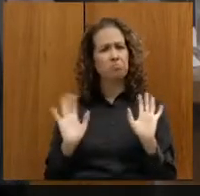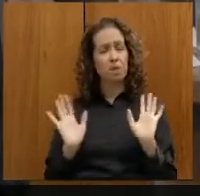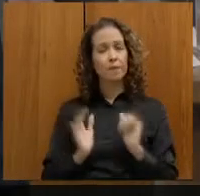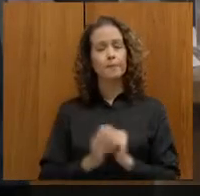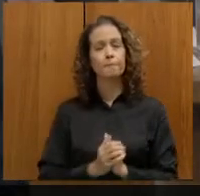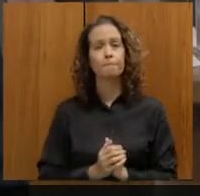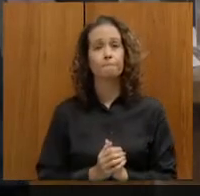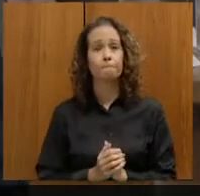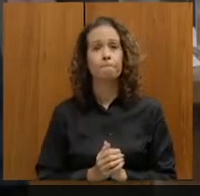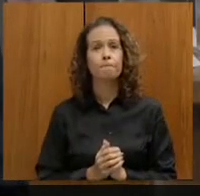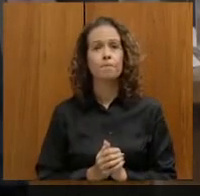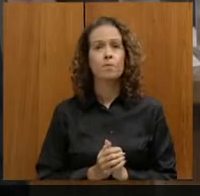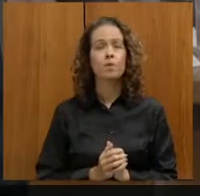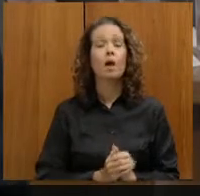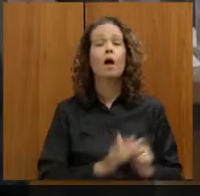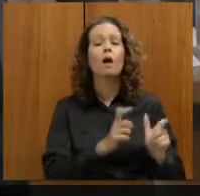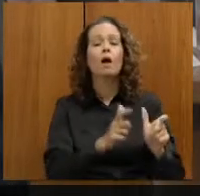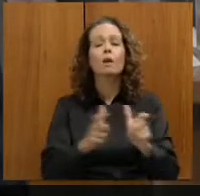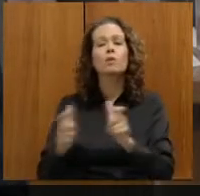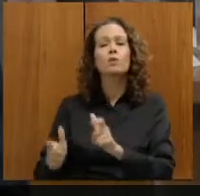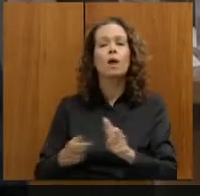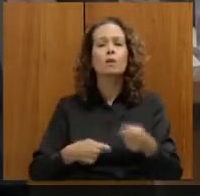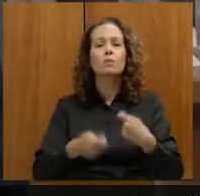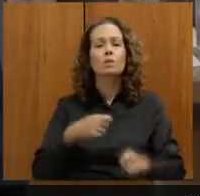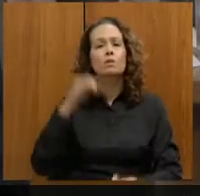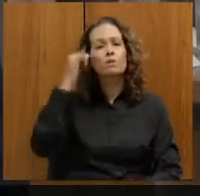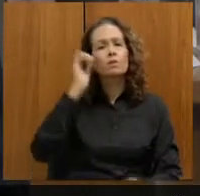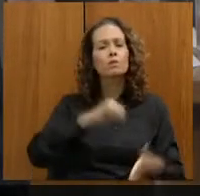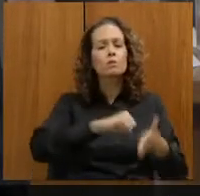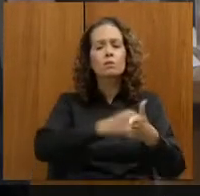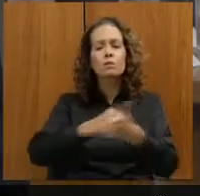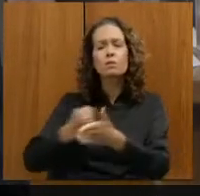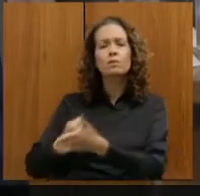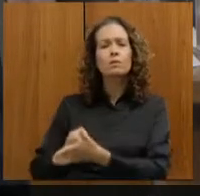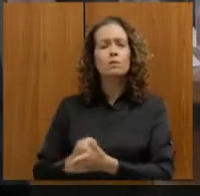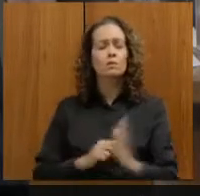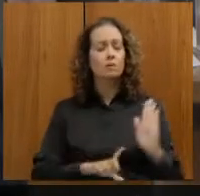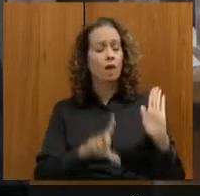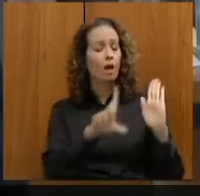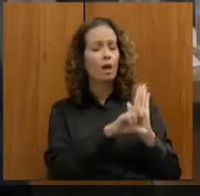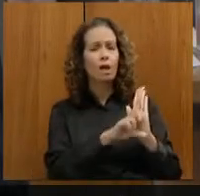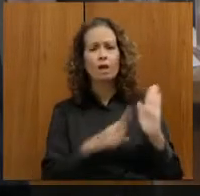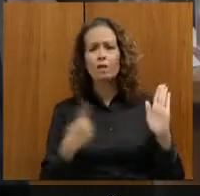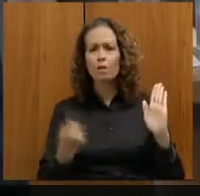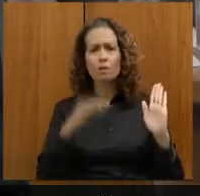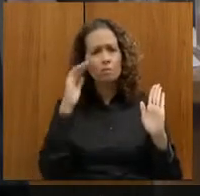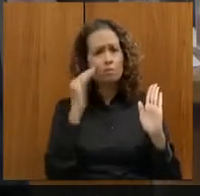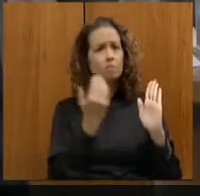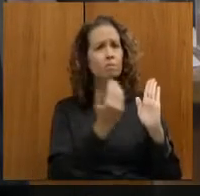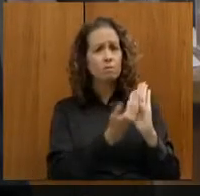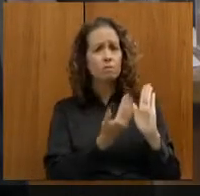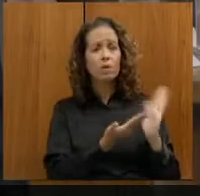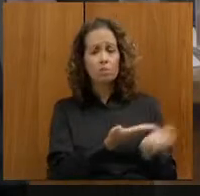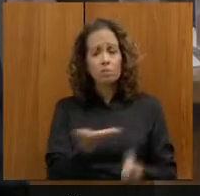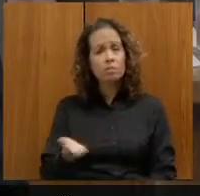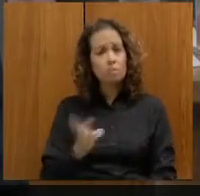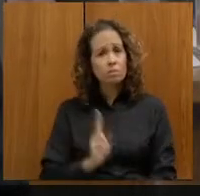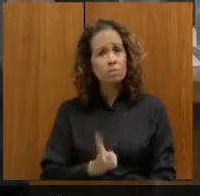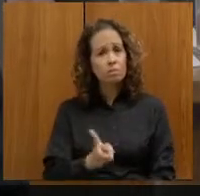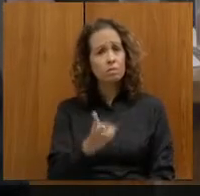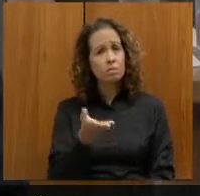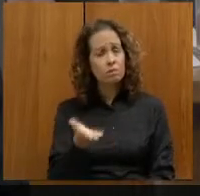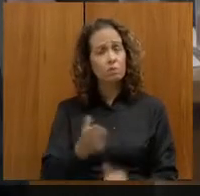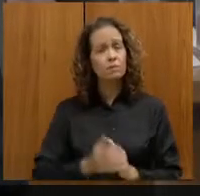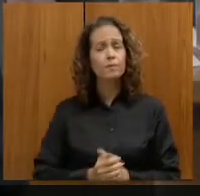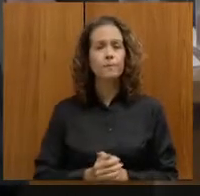isso na com relação ao fechamento da administração estão se der confirmo nós não iremos infringir a lei eles manter as administrações fazendárias que